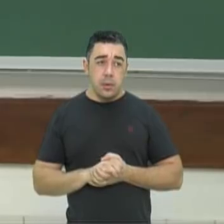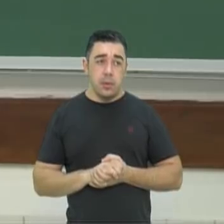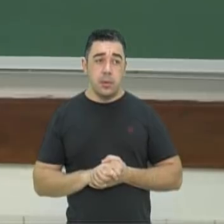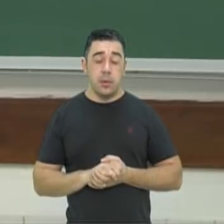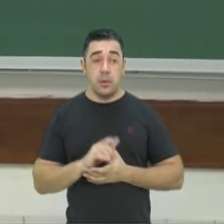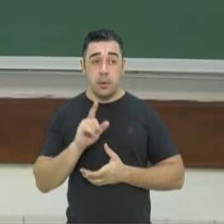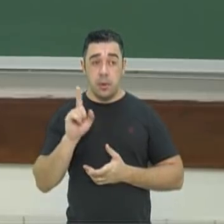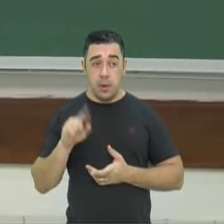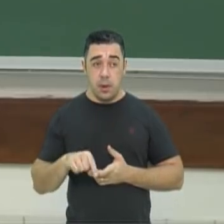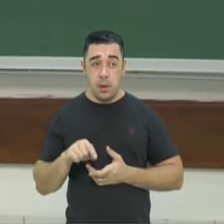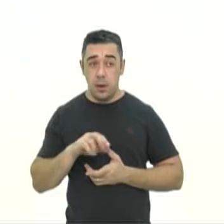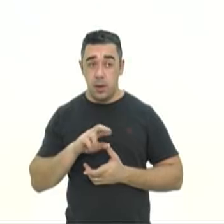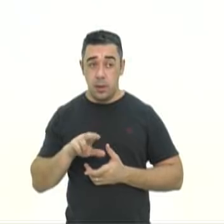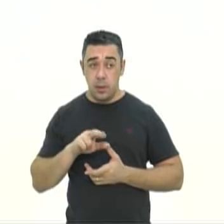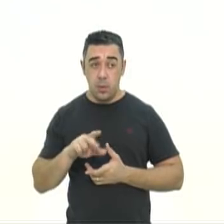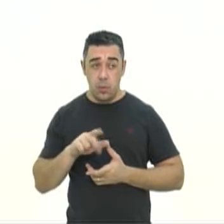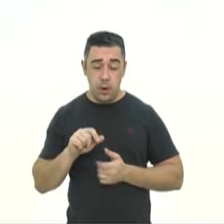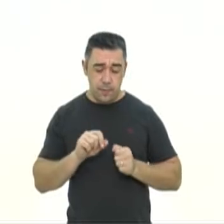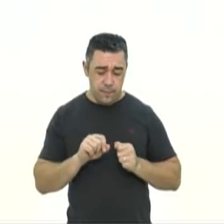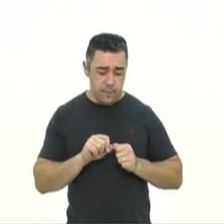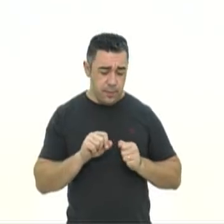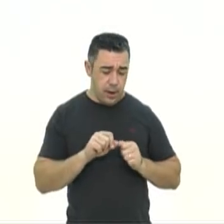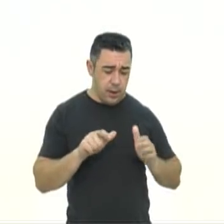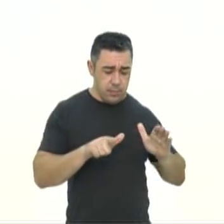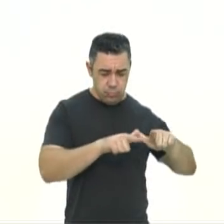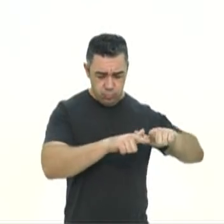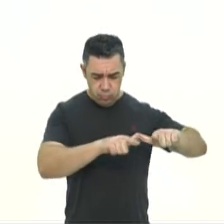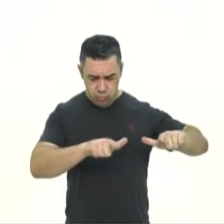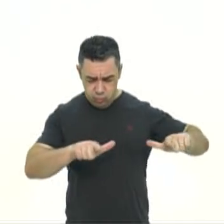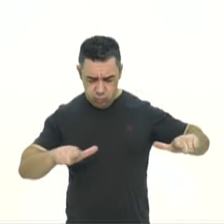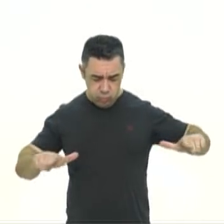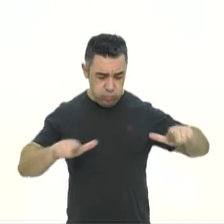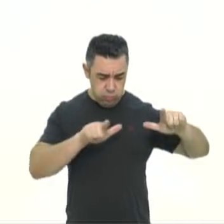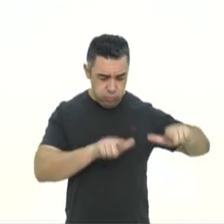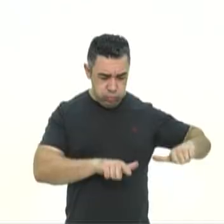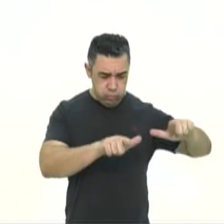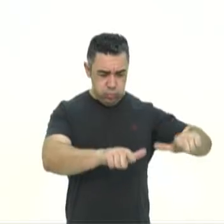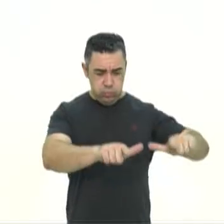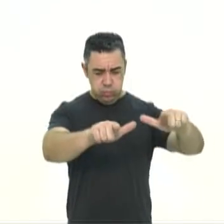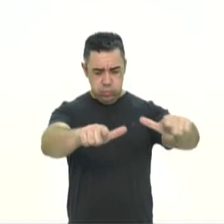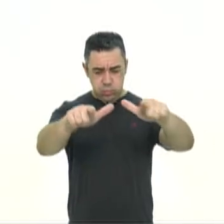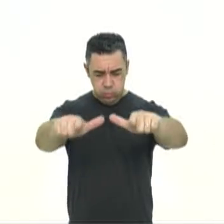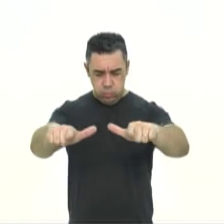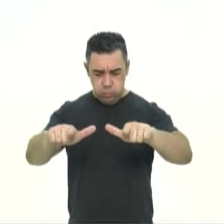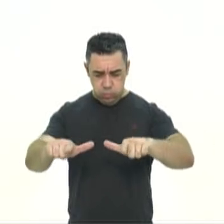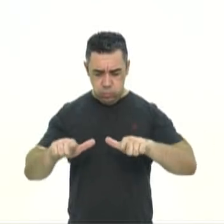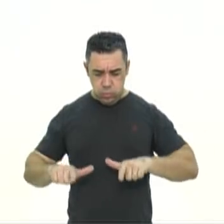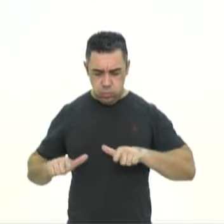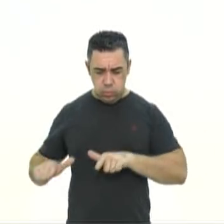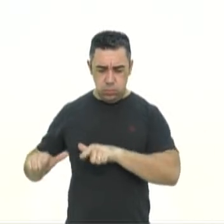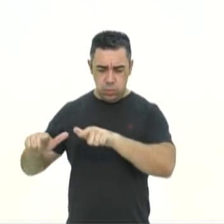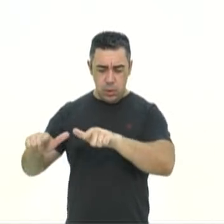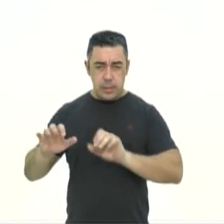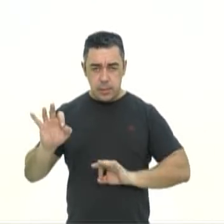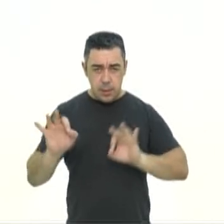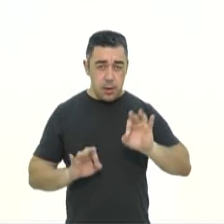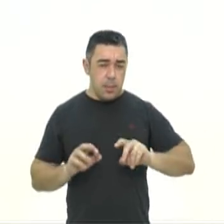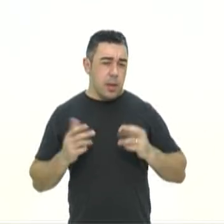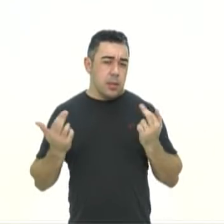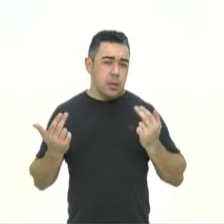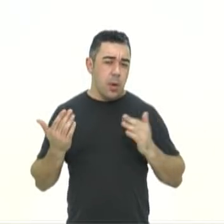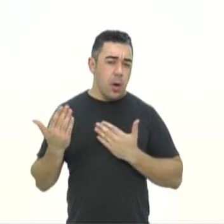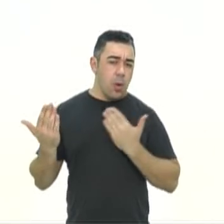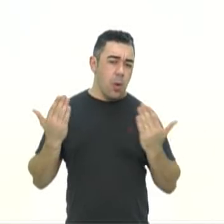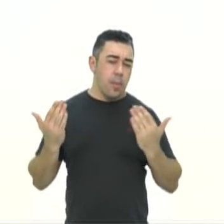ele diz: não quem ladrilha ou azuleja, ordenado, mas com como as estrelas. E a